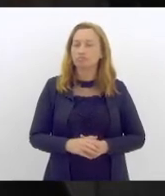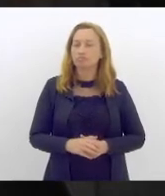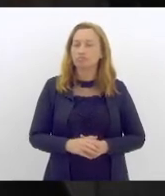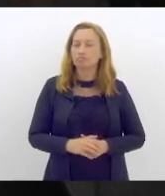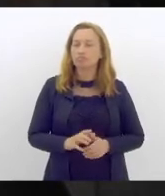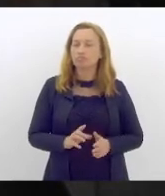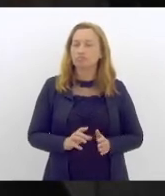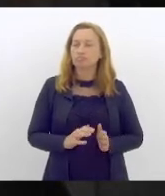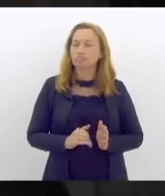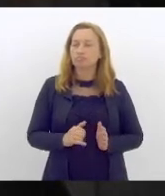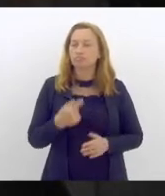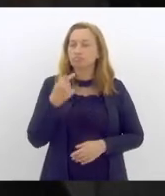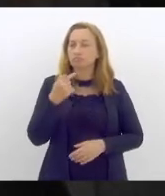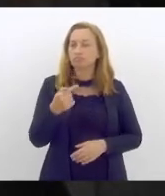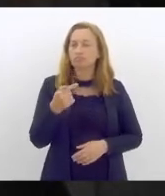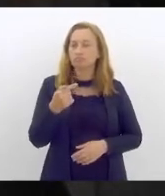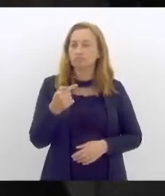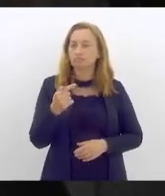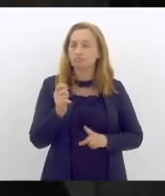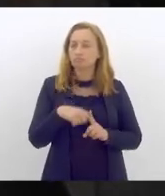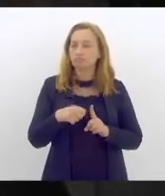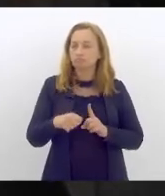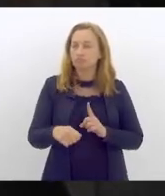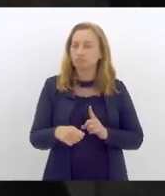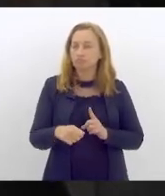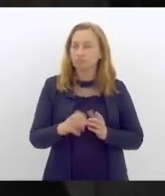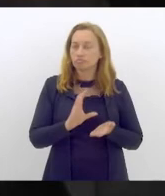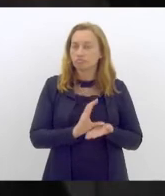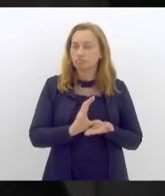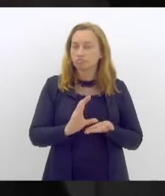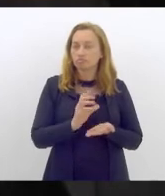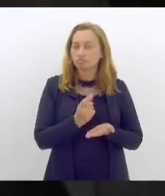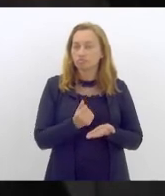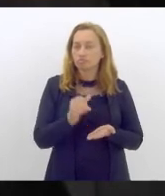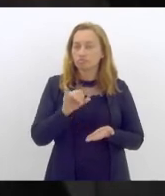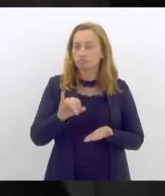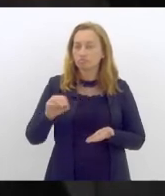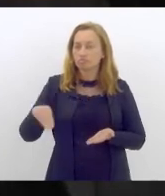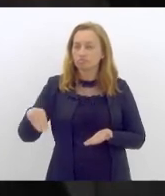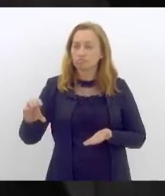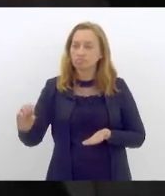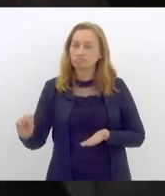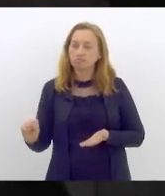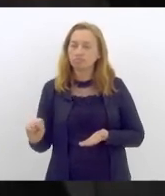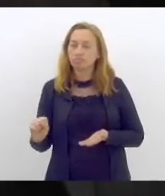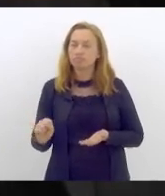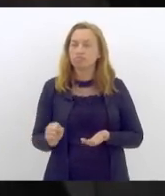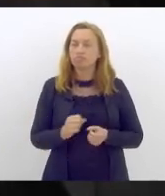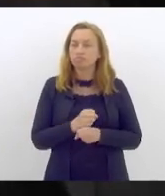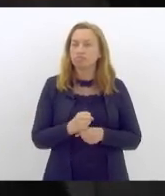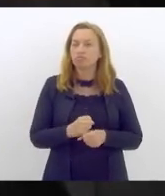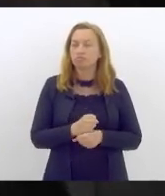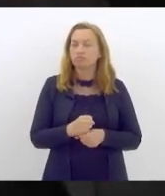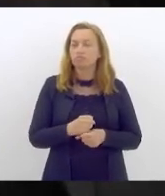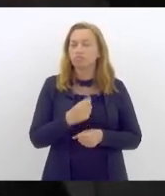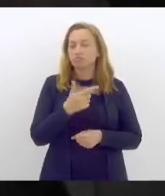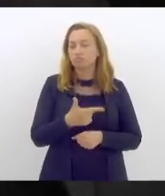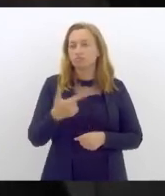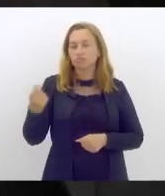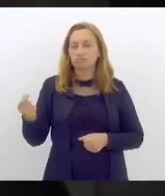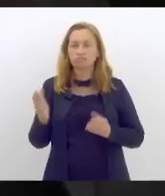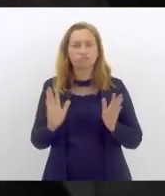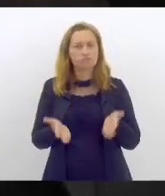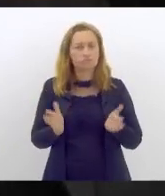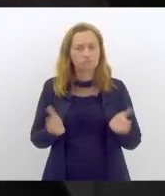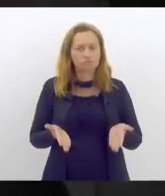meses de recursos do ICMS para o ano de 2020 aliás agora